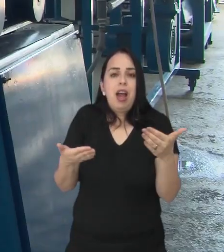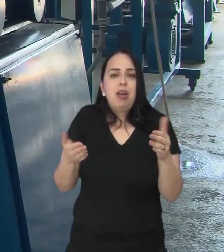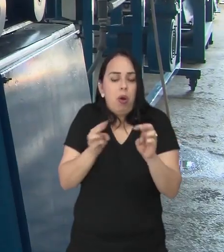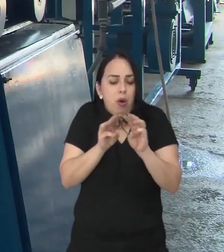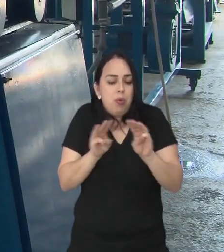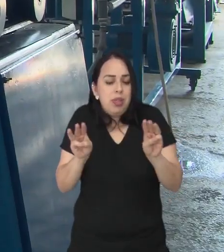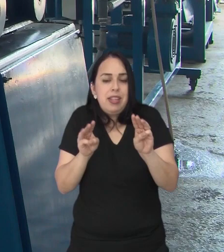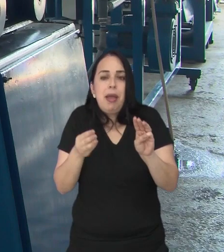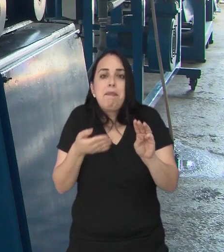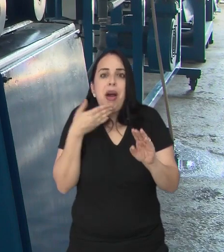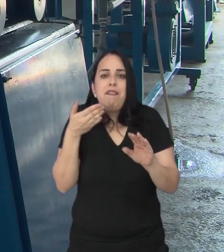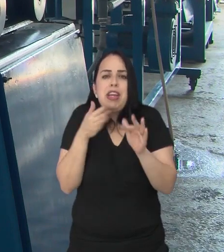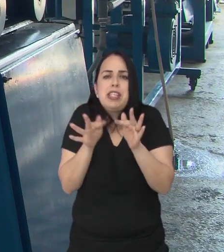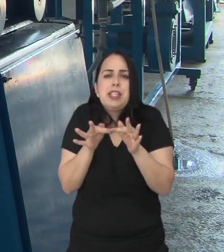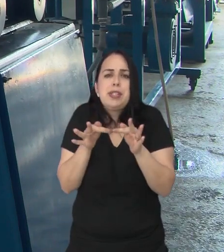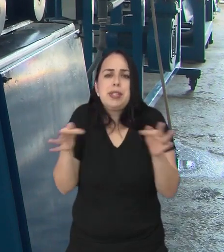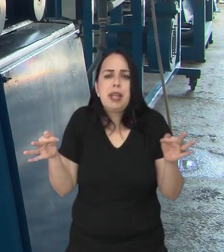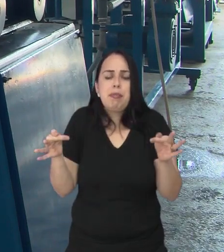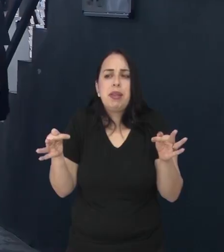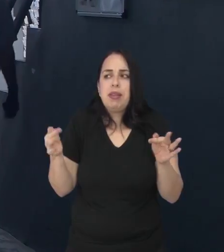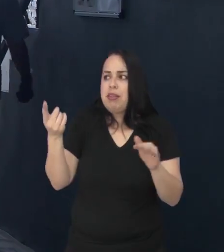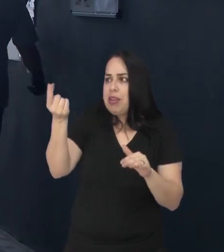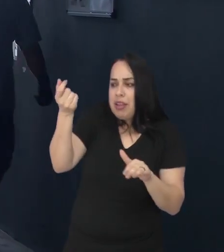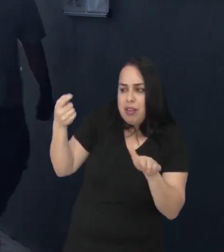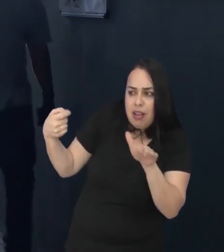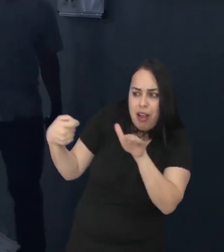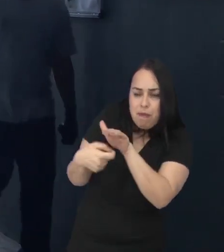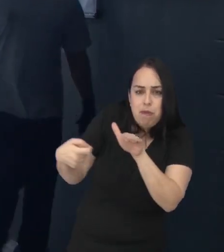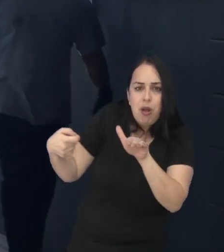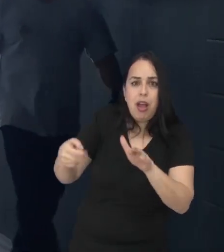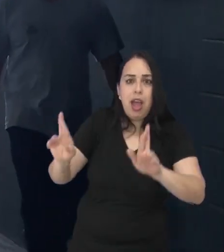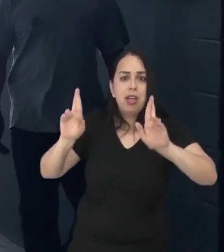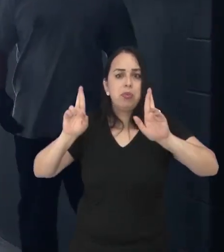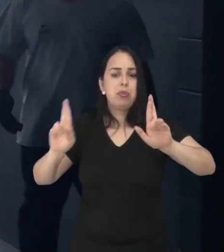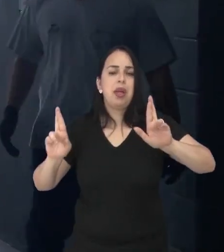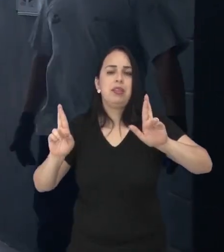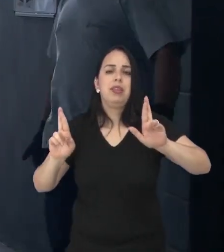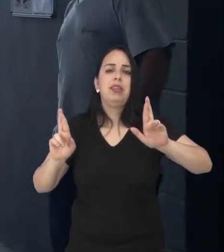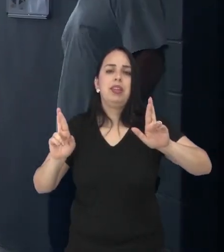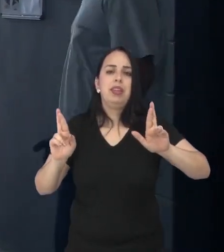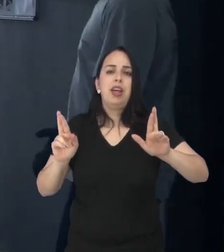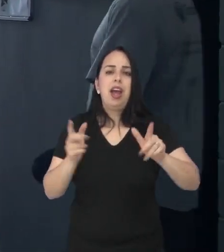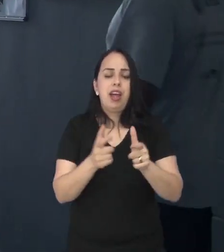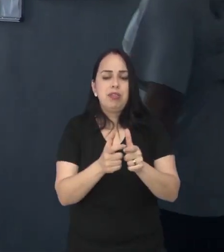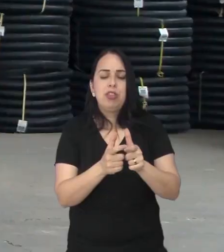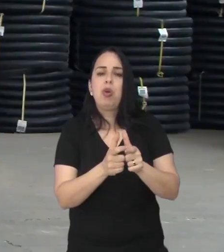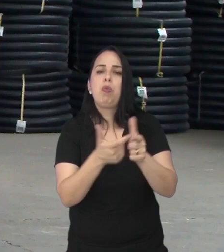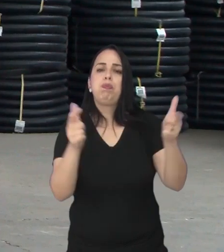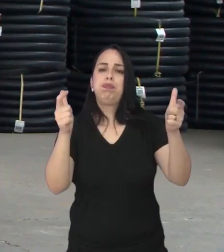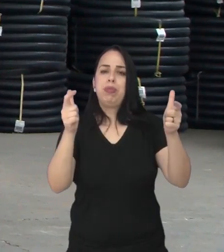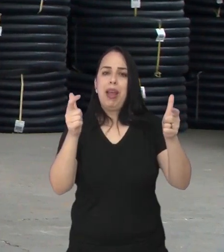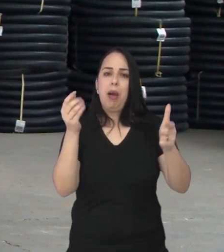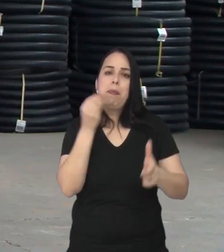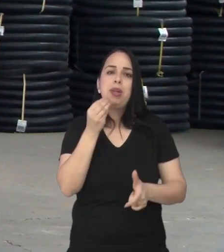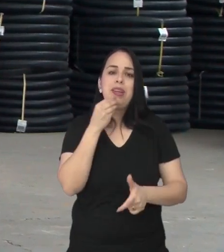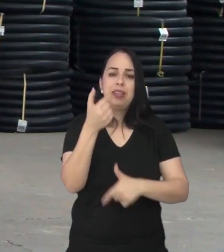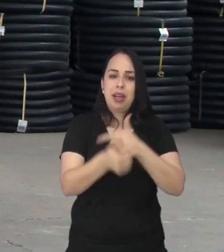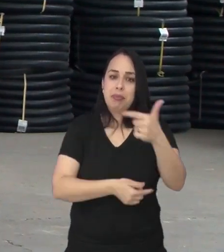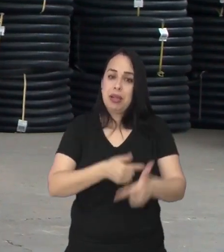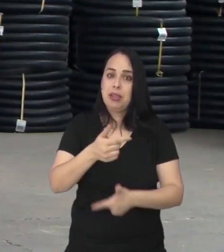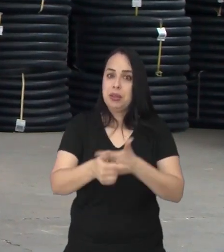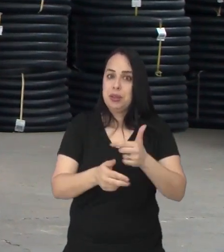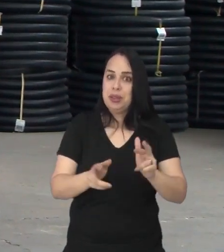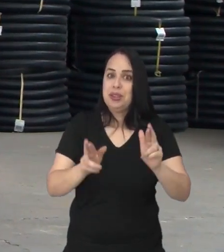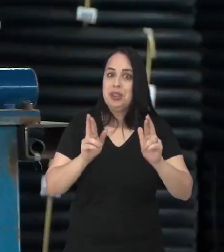processos simplificados e a facilidade de investimentos internacionais, a expectativa é ampliar a geração